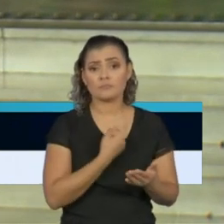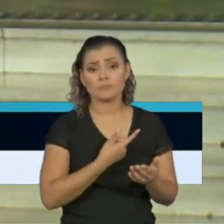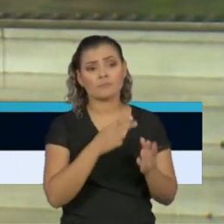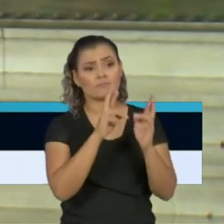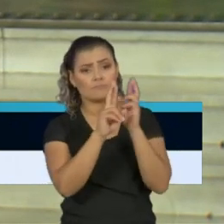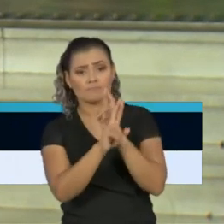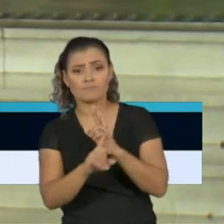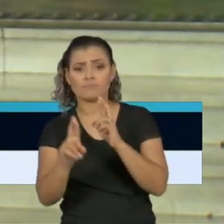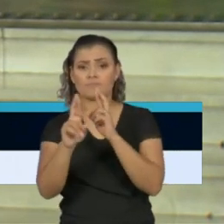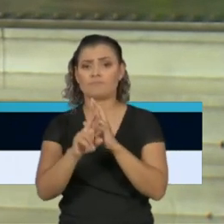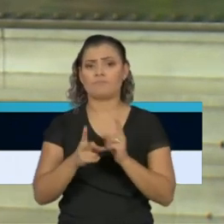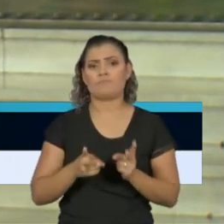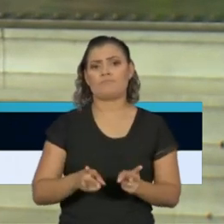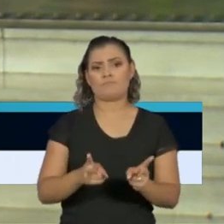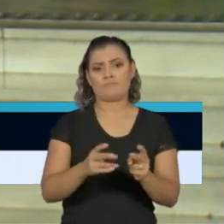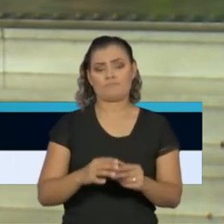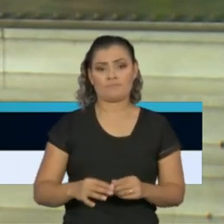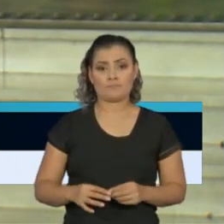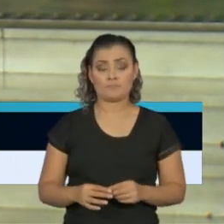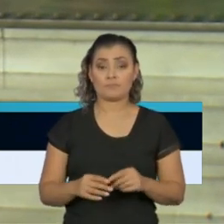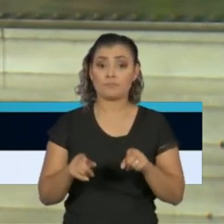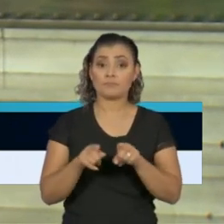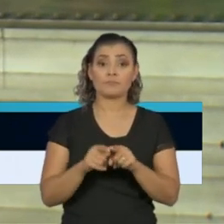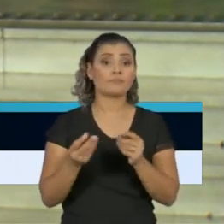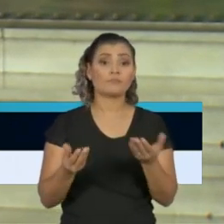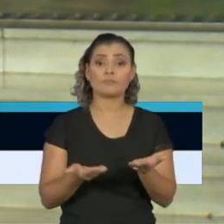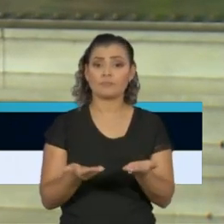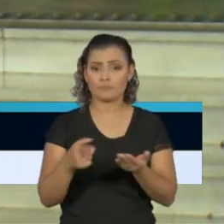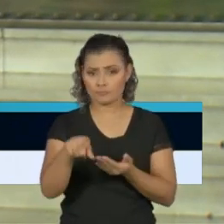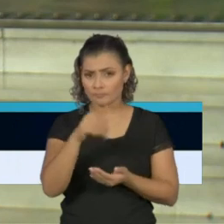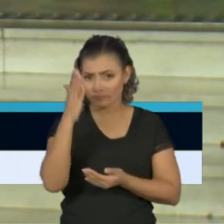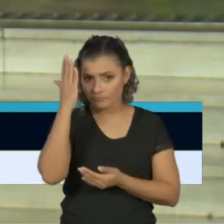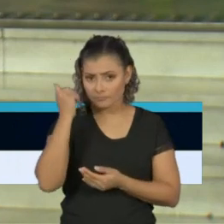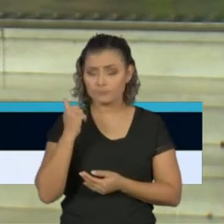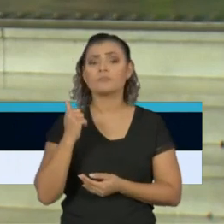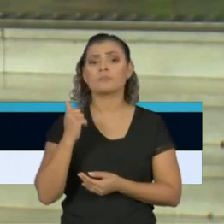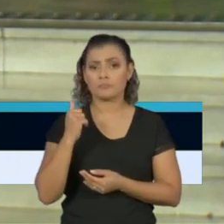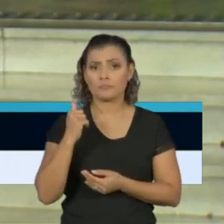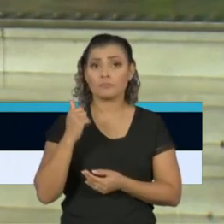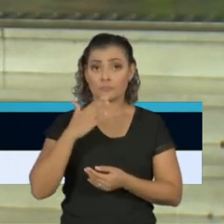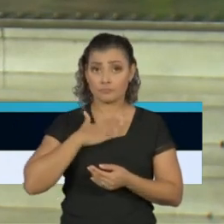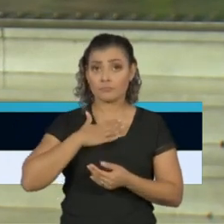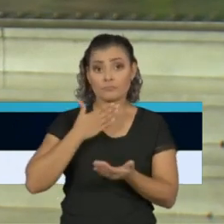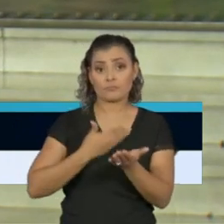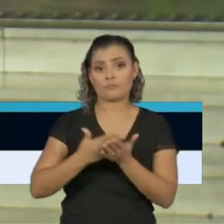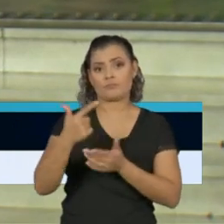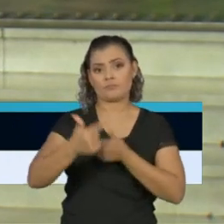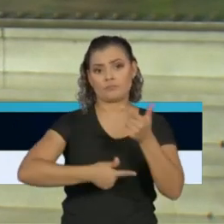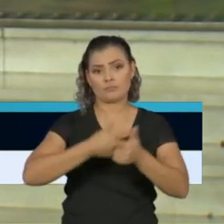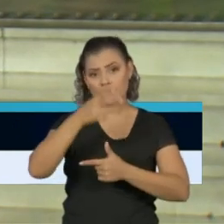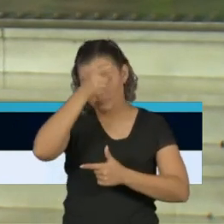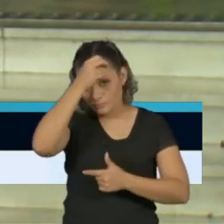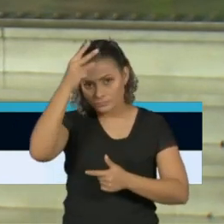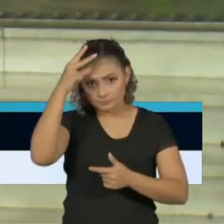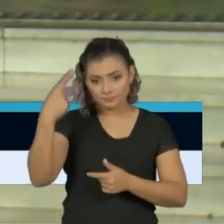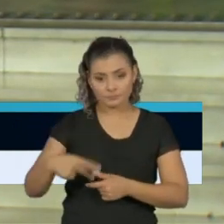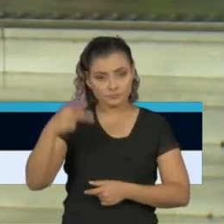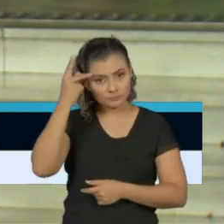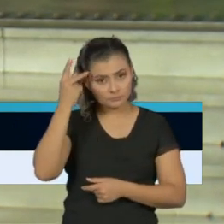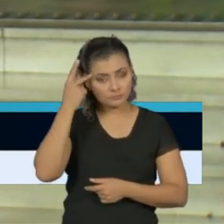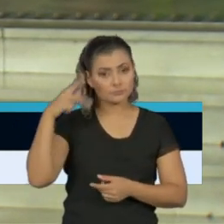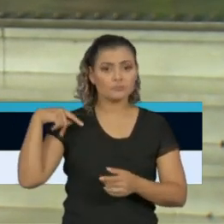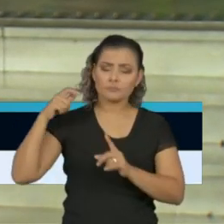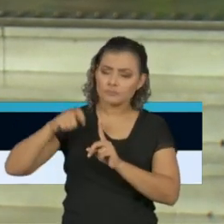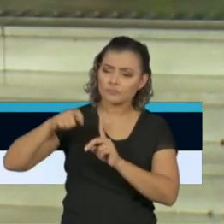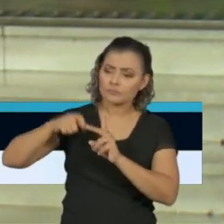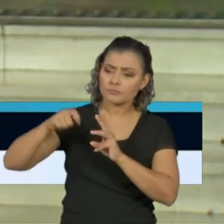monitorar. Doação dos meus salários. Todos sabem que desde que fui prefeito da capital de São Paulo, e não foi diferente